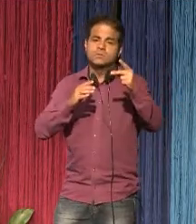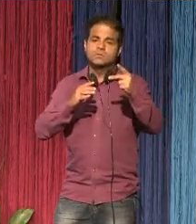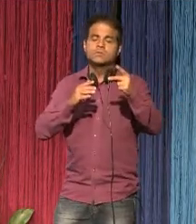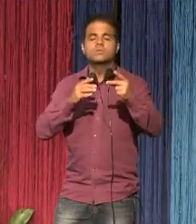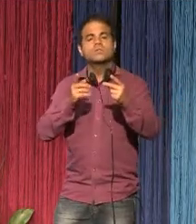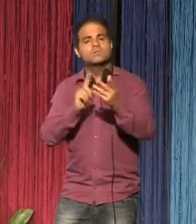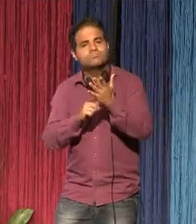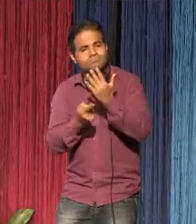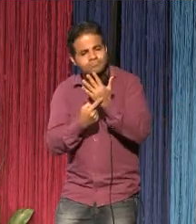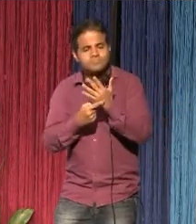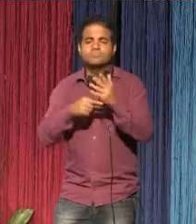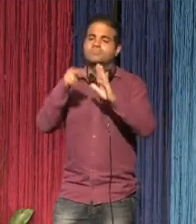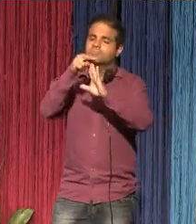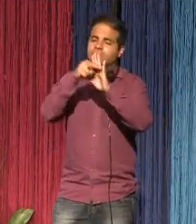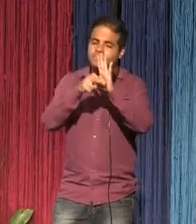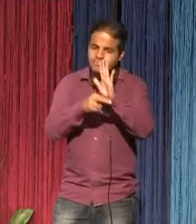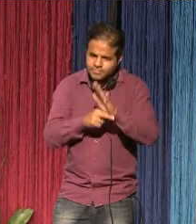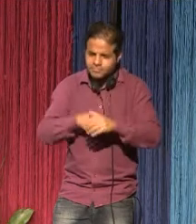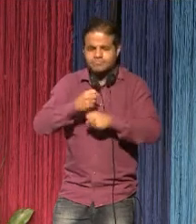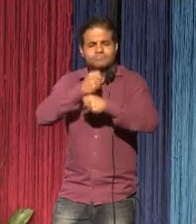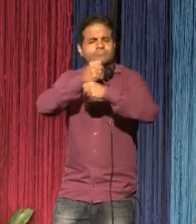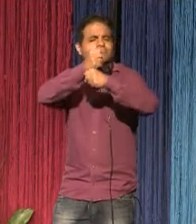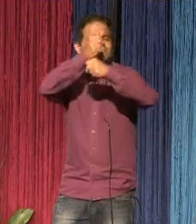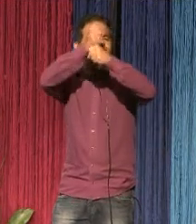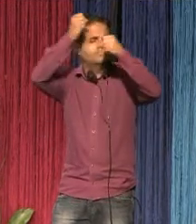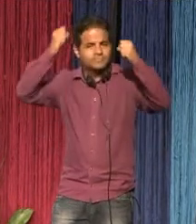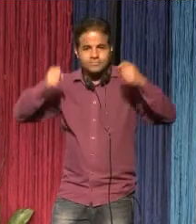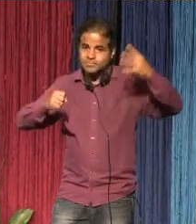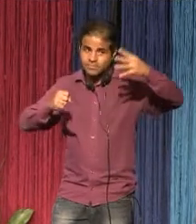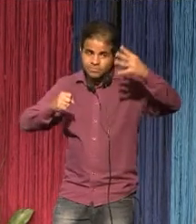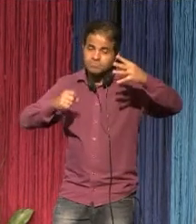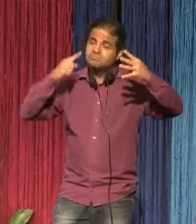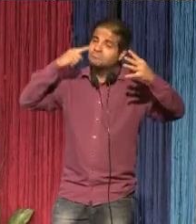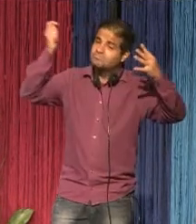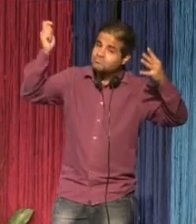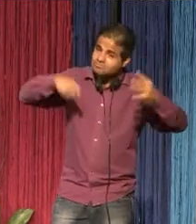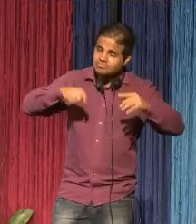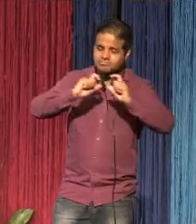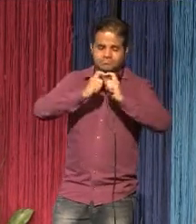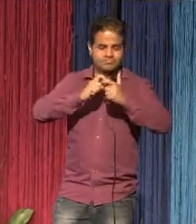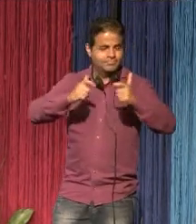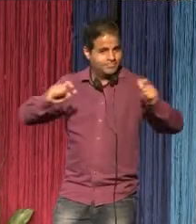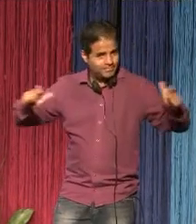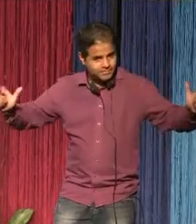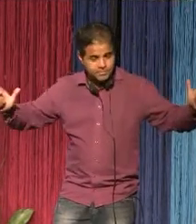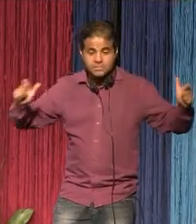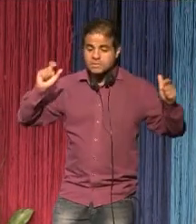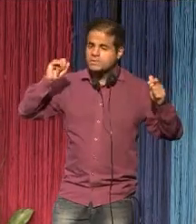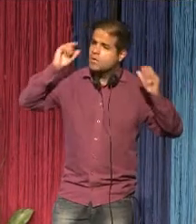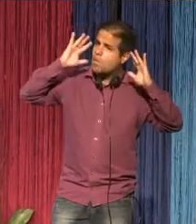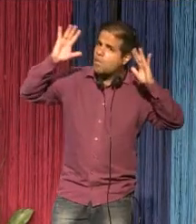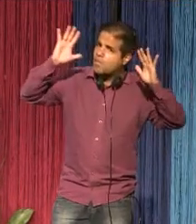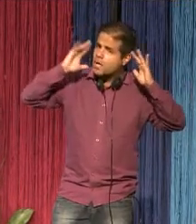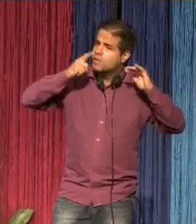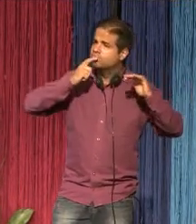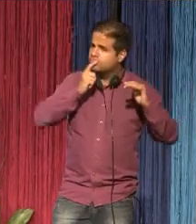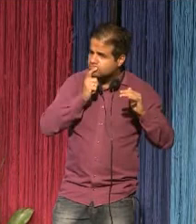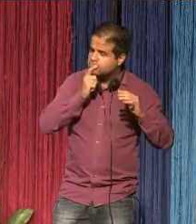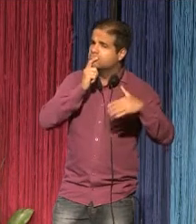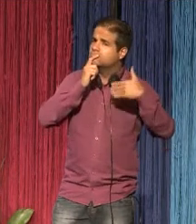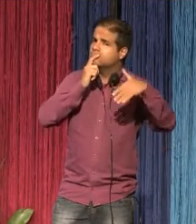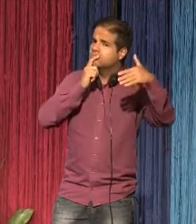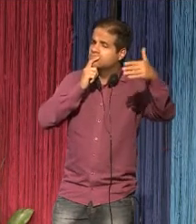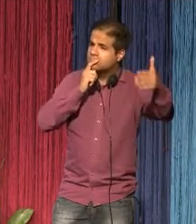os jogos de regras e os jogos de construção como uma 4ª possibilidade estrutural. Ou seja, se eu penso os jogos na perspectiva